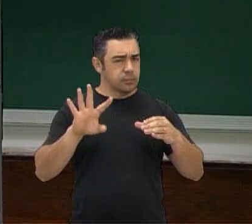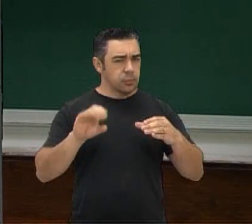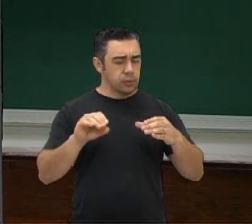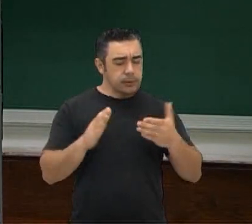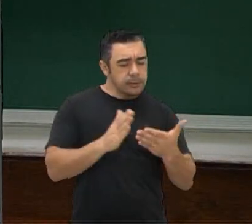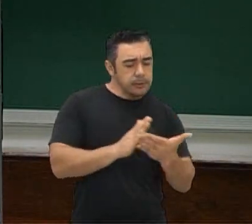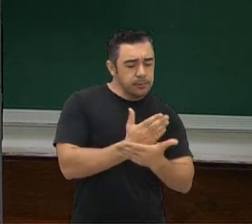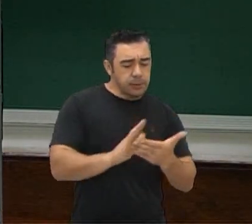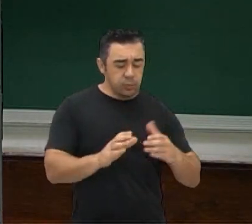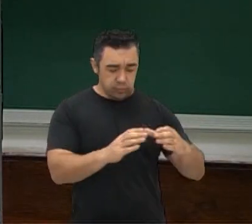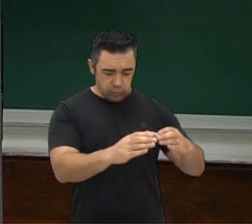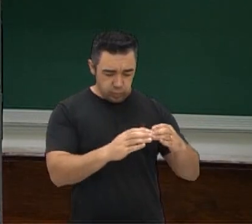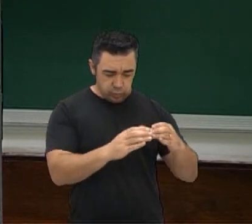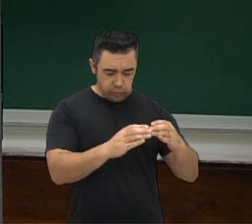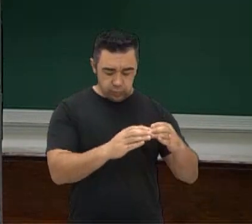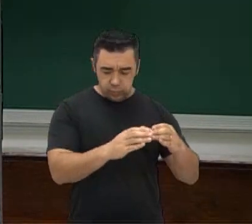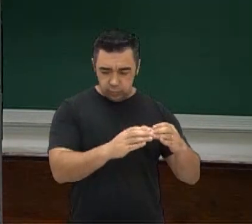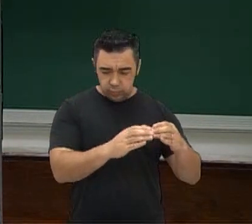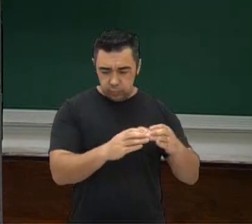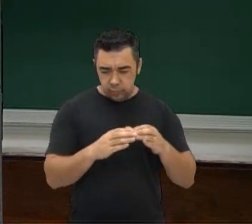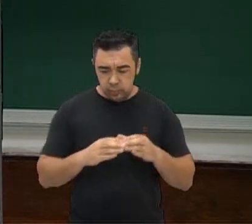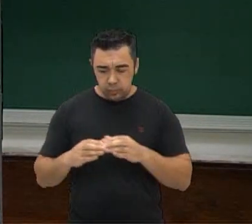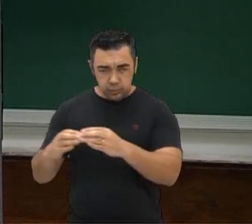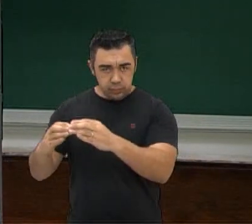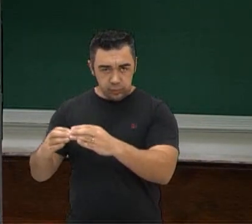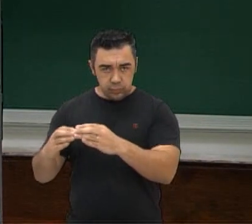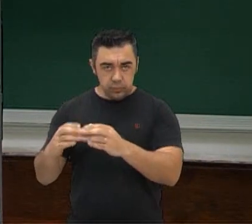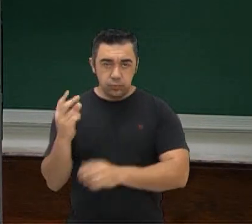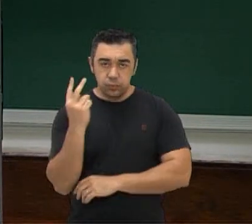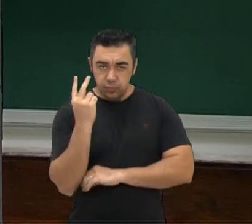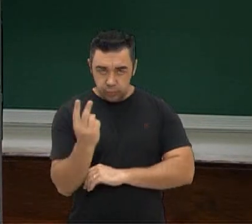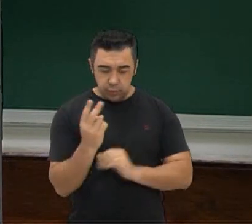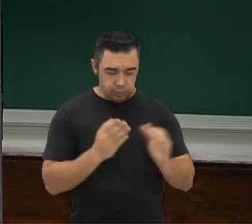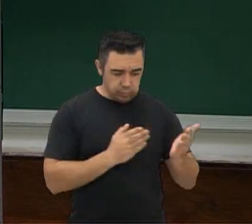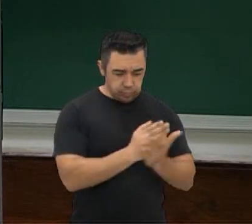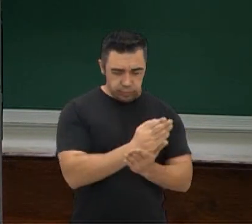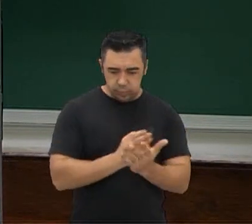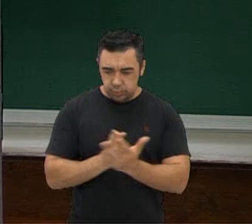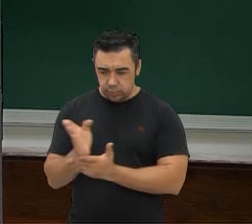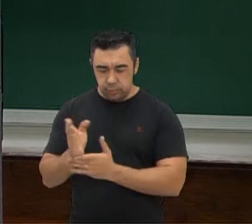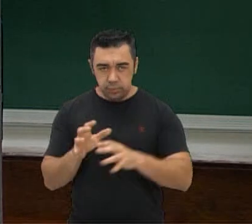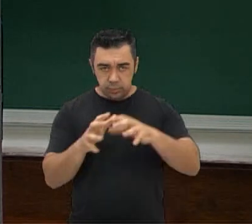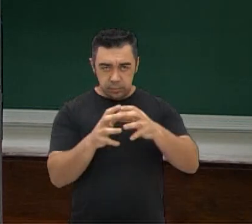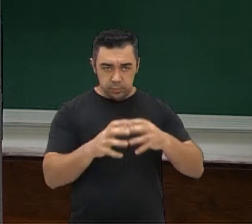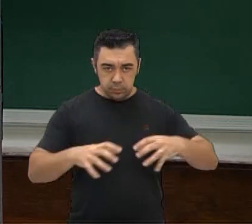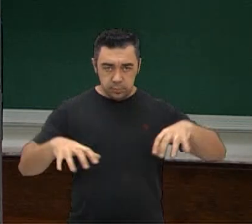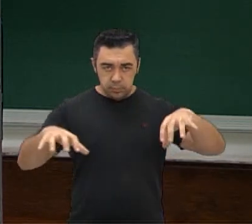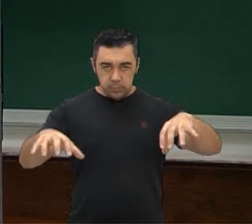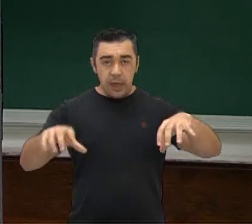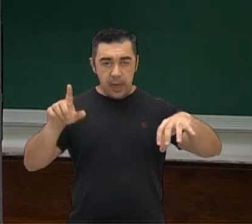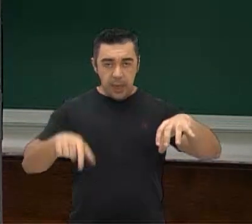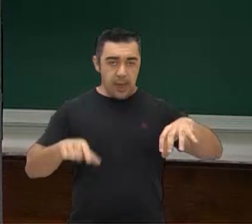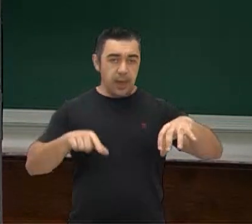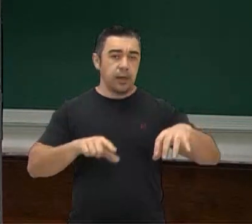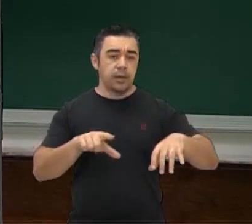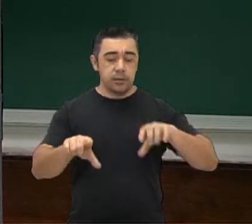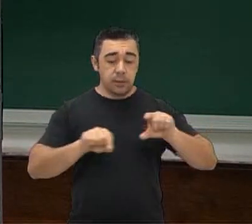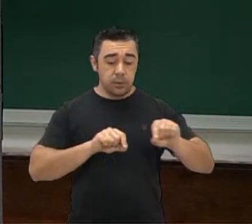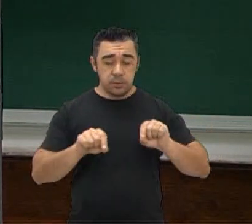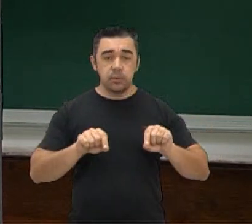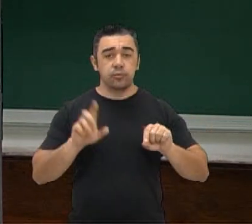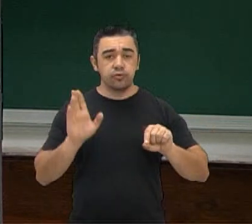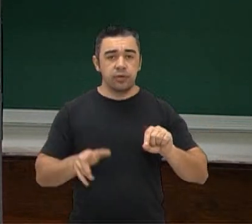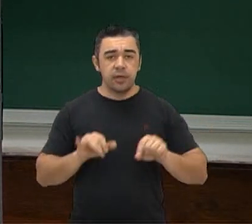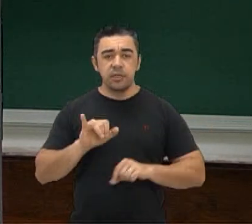população em duas. Uma no Chaco Paraguai e outra na Caatinga. Separou em dois. Então, esse é o isolamento geográfico. Após